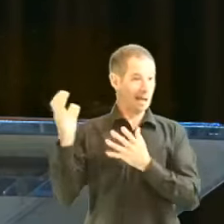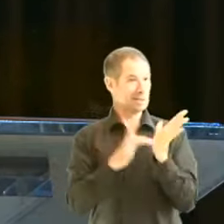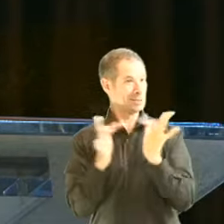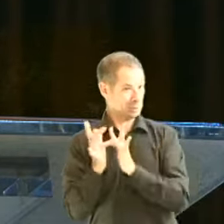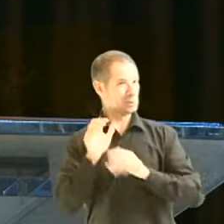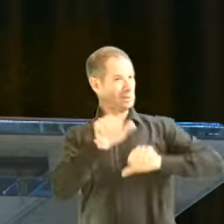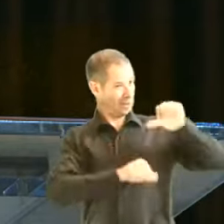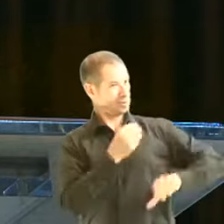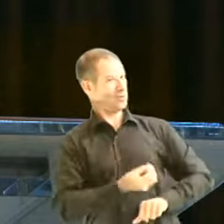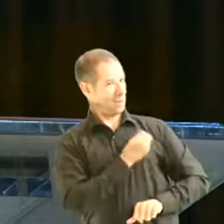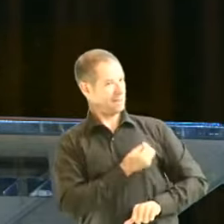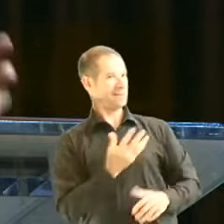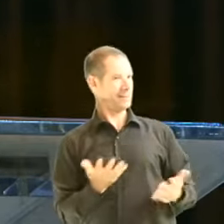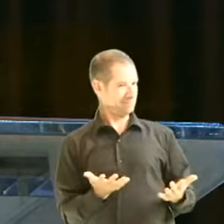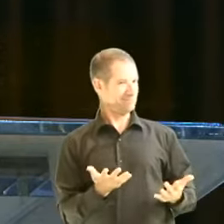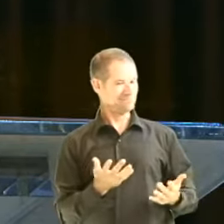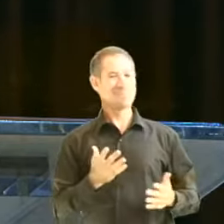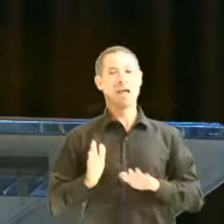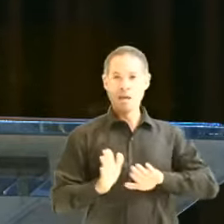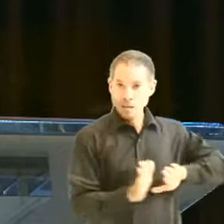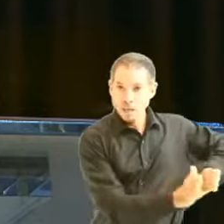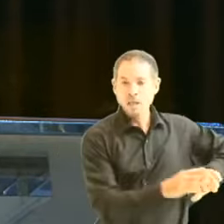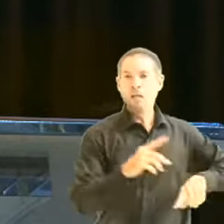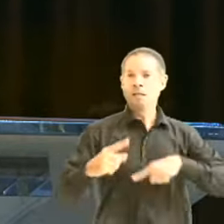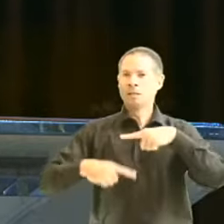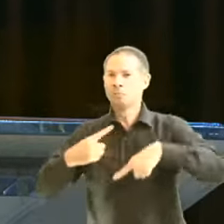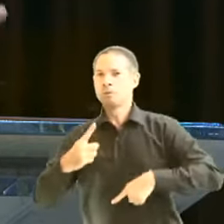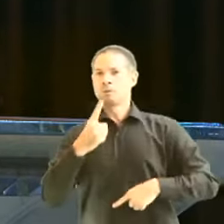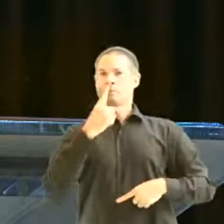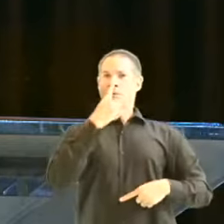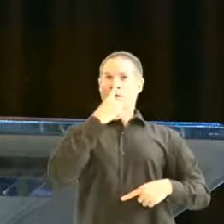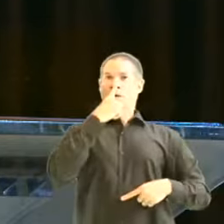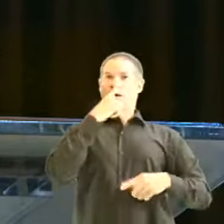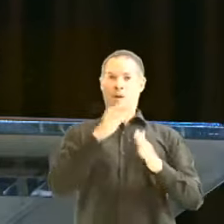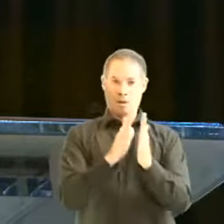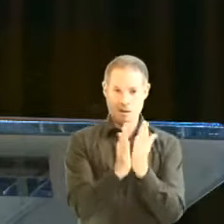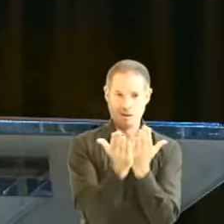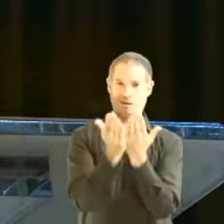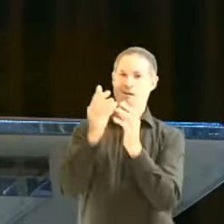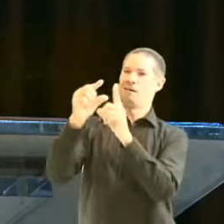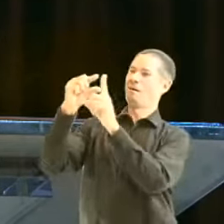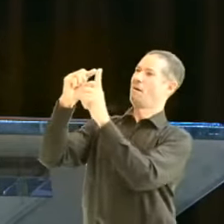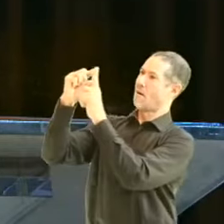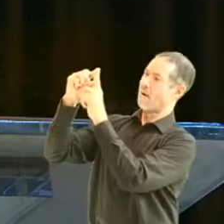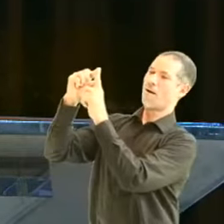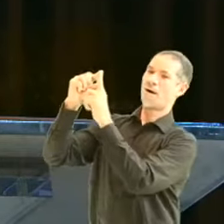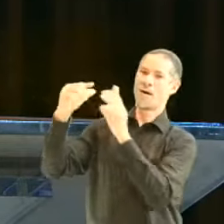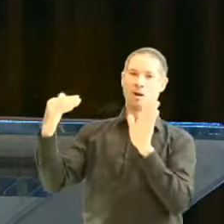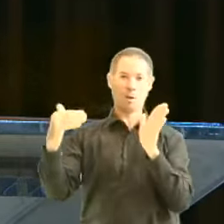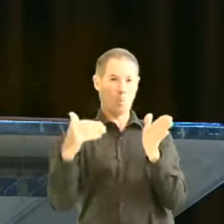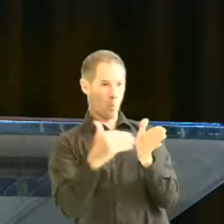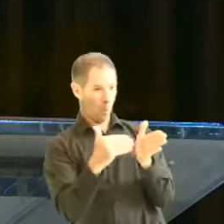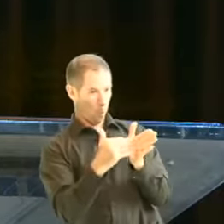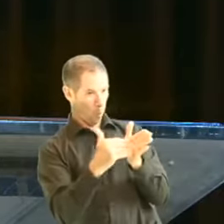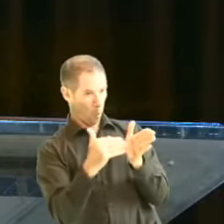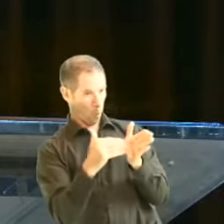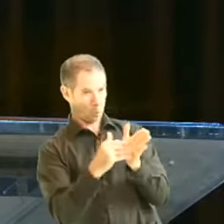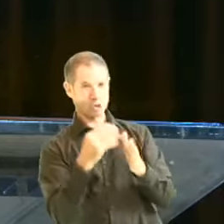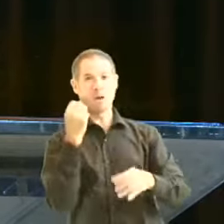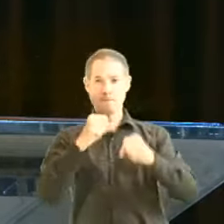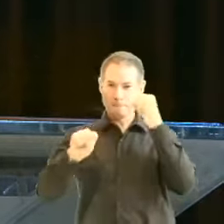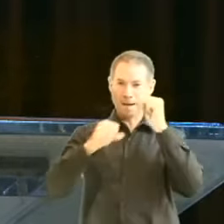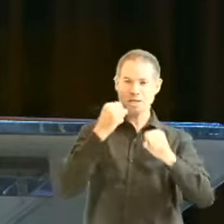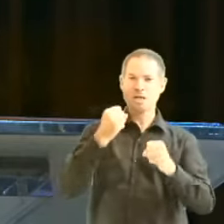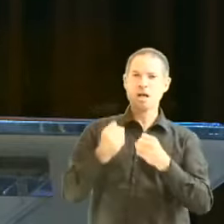vida. Depois dessa inspiração nas Escrituras, ele vai para a última parte desse salmo, que é